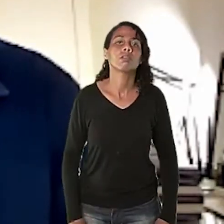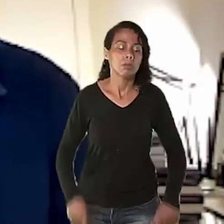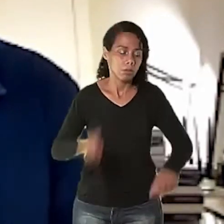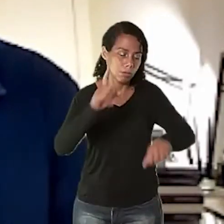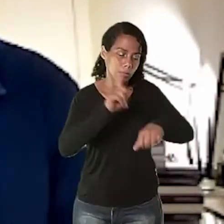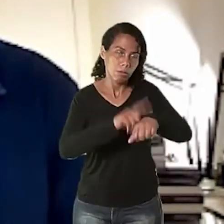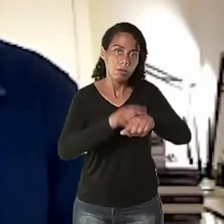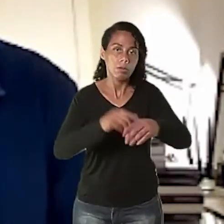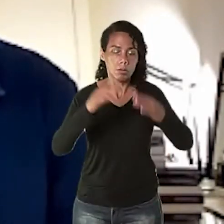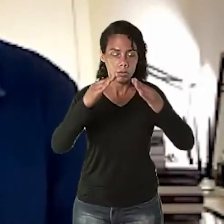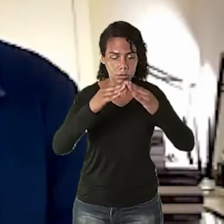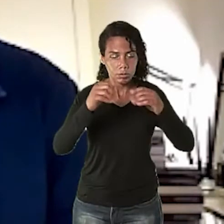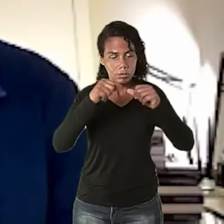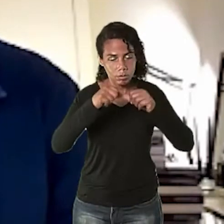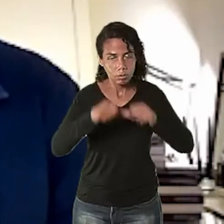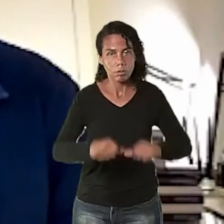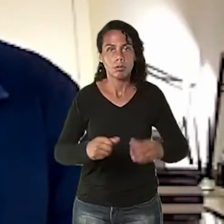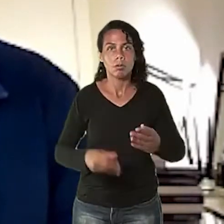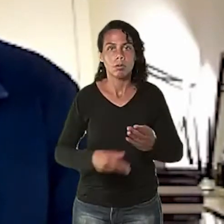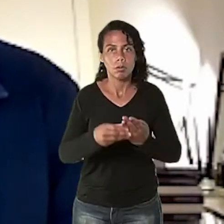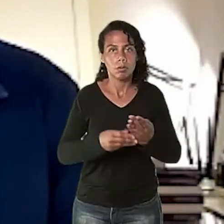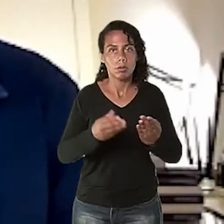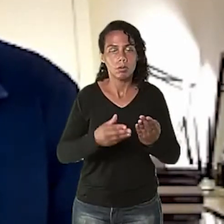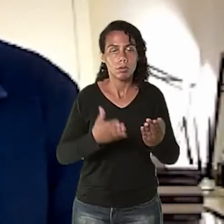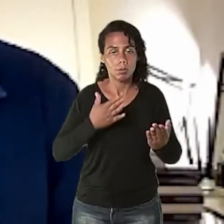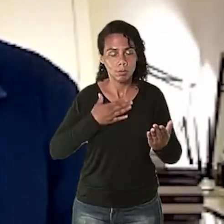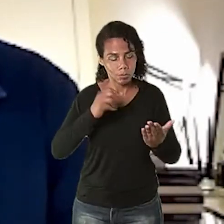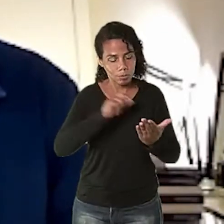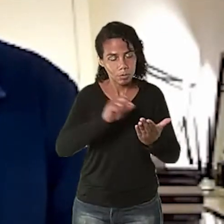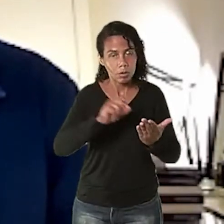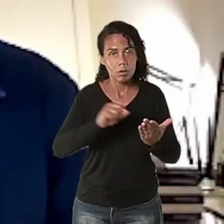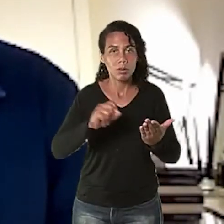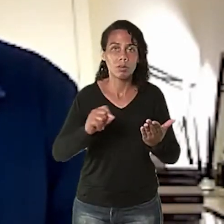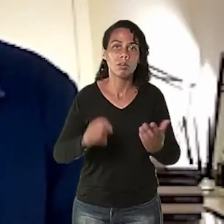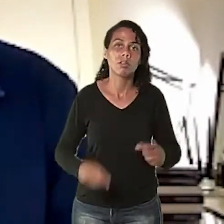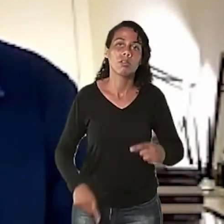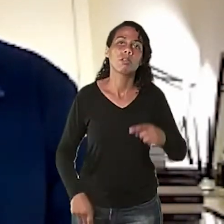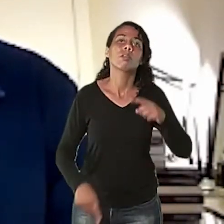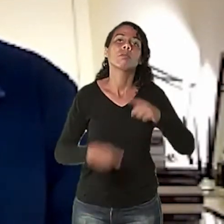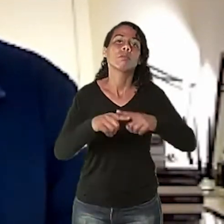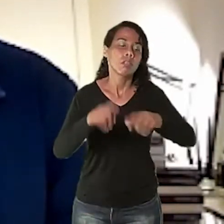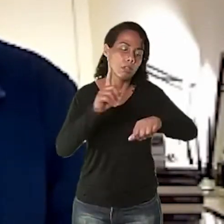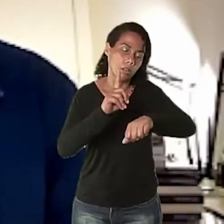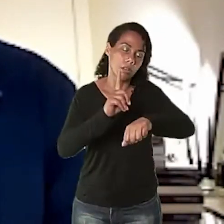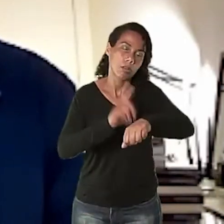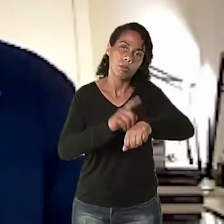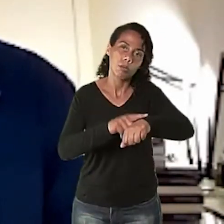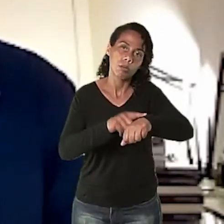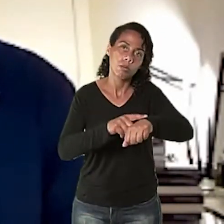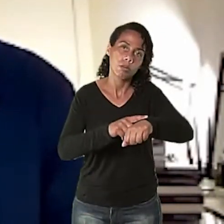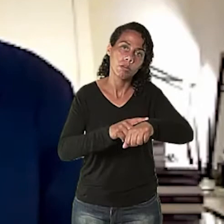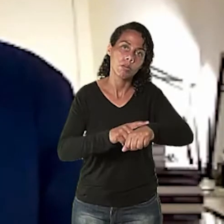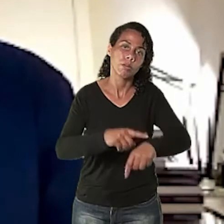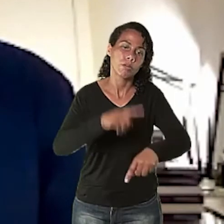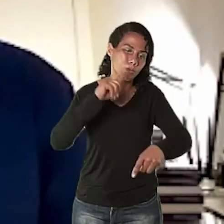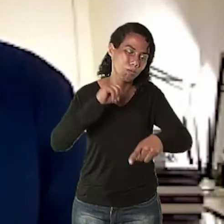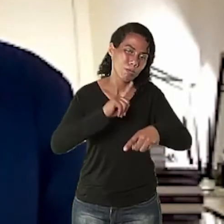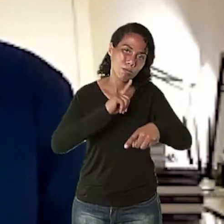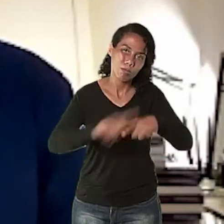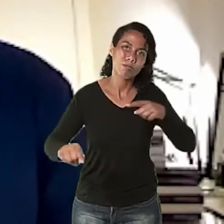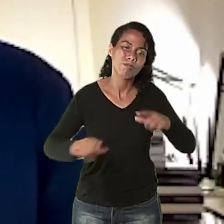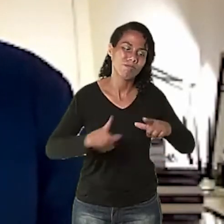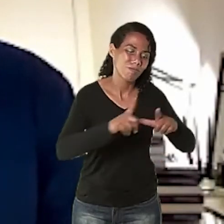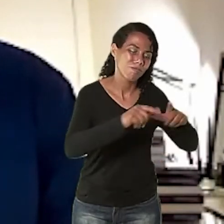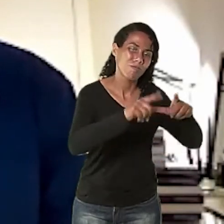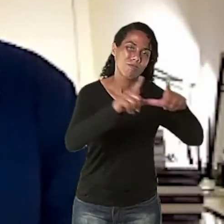No momento em que a gente não pode fazer isso. Ainda não dá. Né? E sabe, sei lá, quando vai dar, e se der, vai ser do mesmo